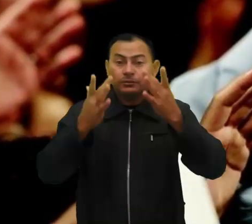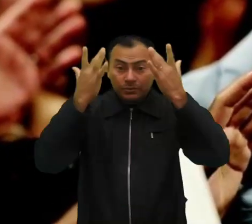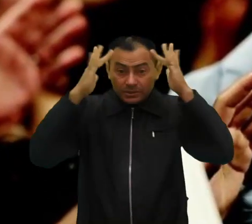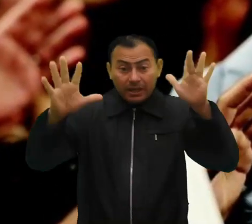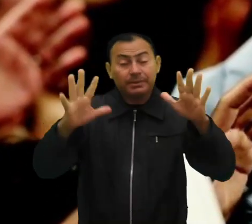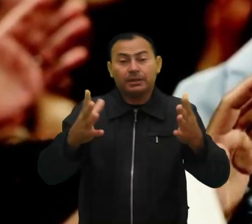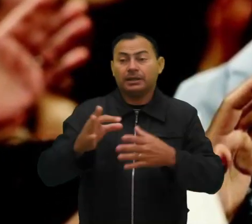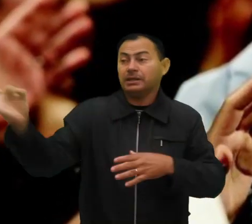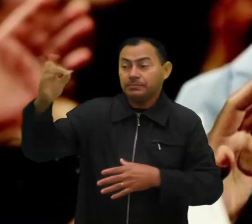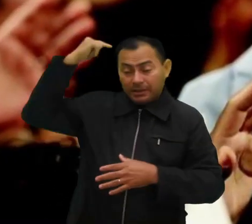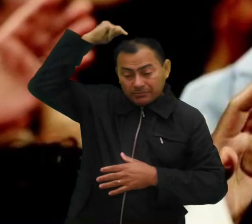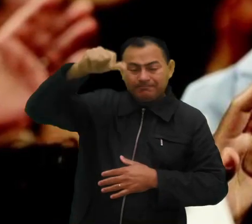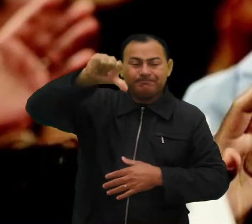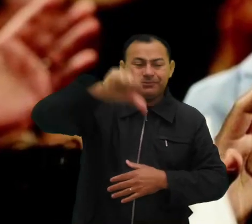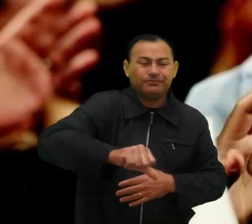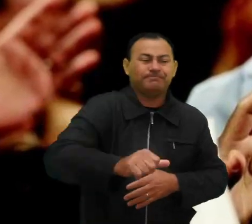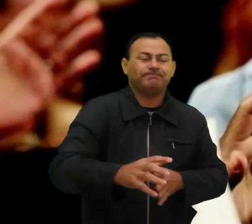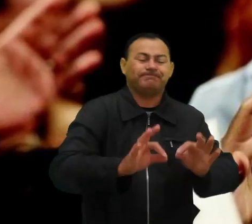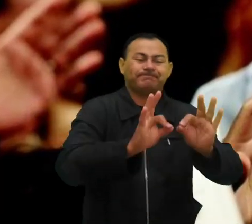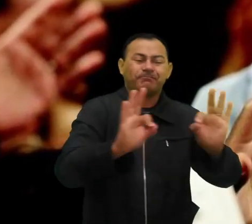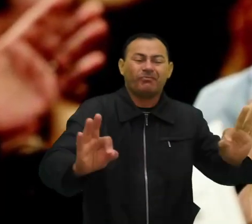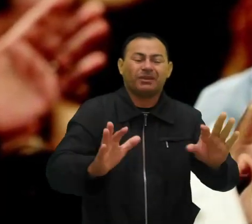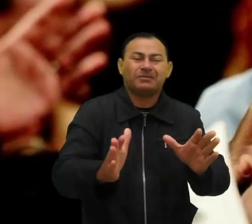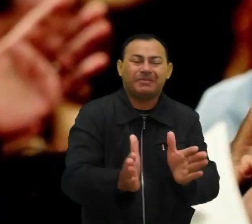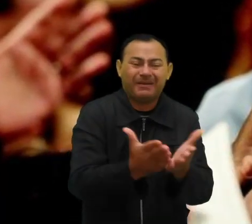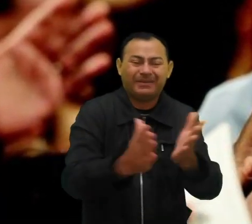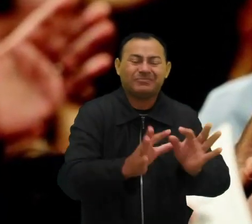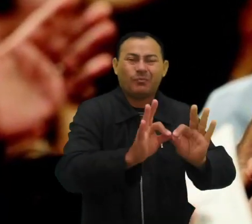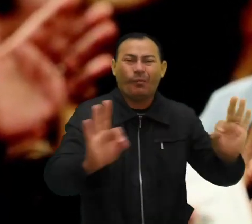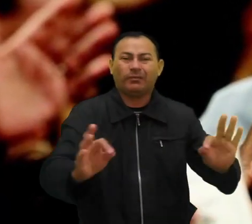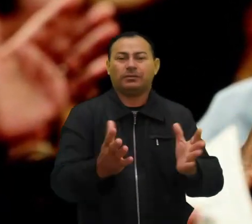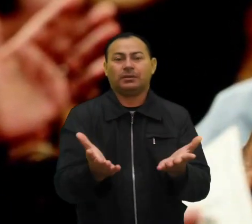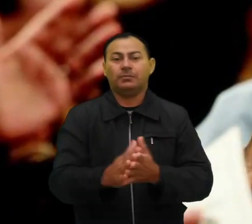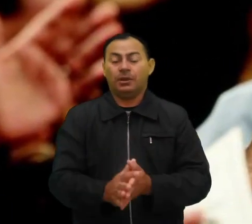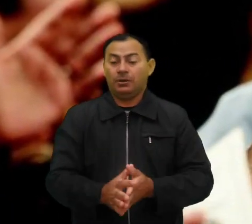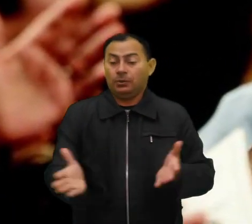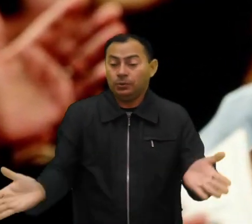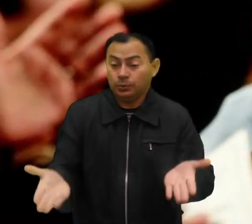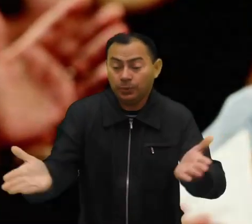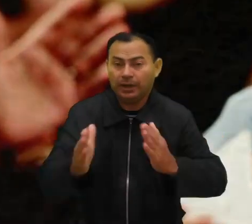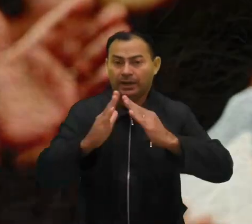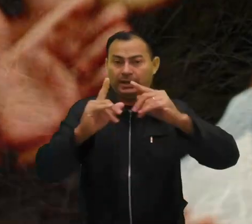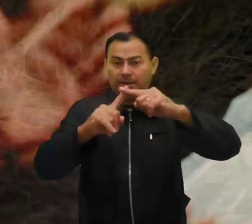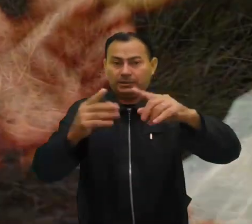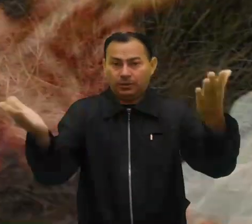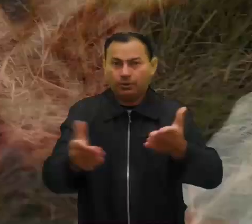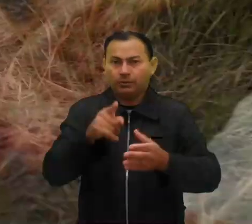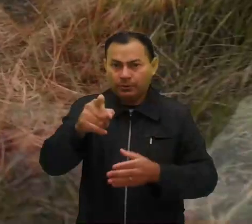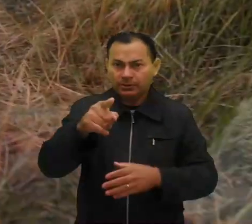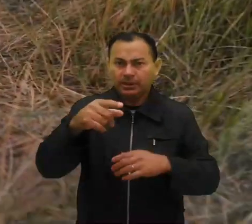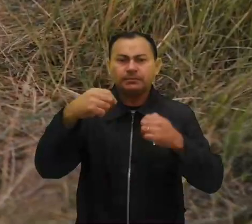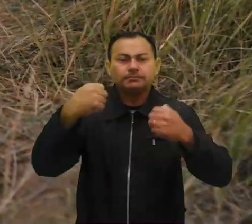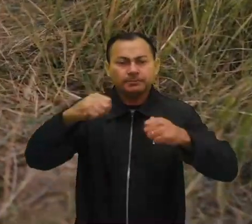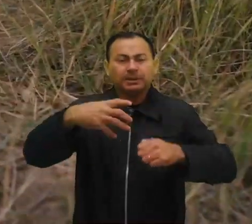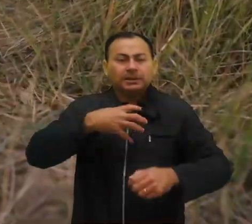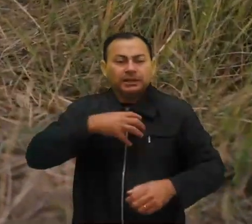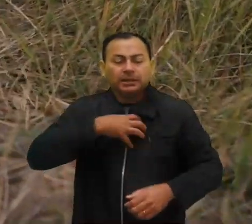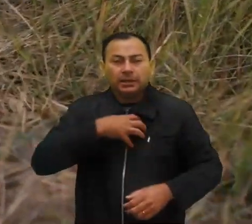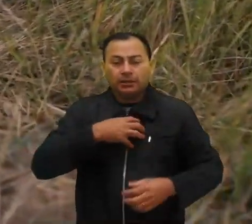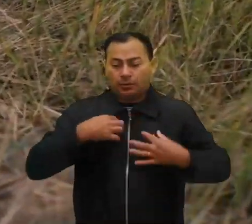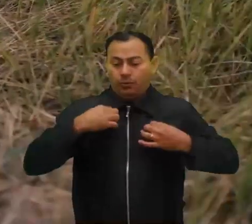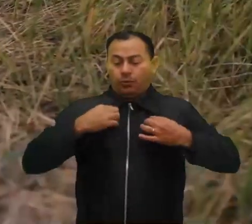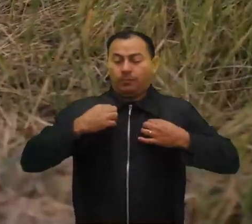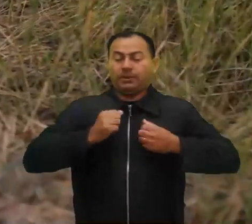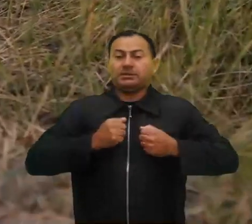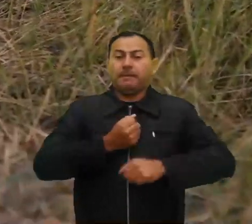que espiritualmente é miserável, pobre, cega e nua. A exortação à igreja de hoje é, você deve se sentir com